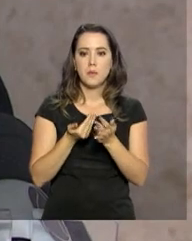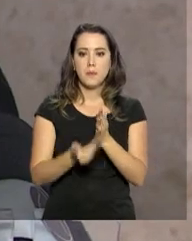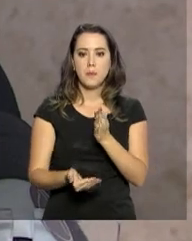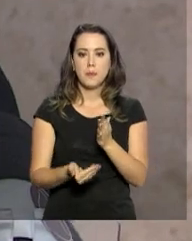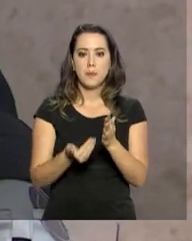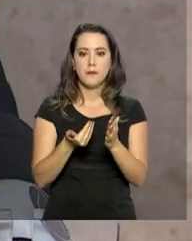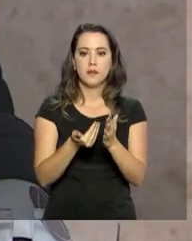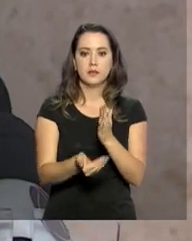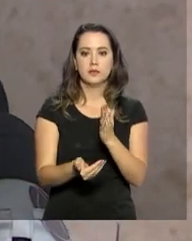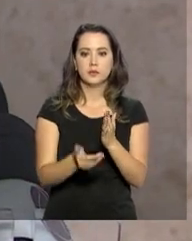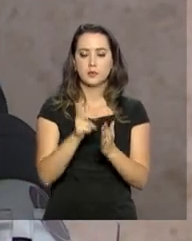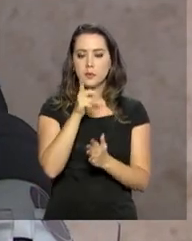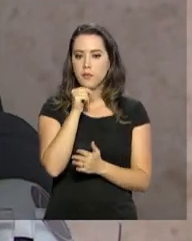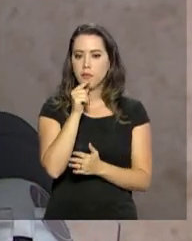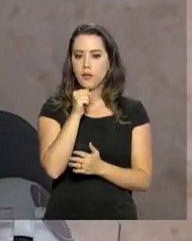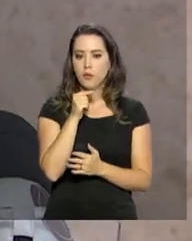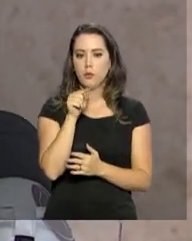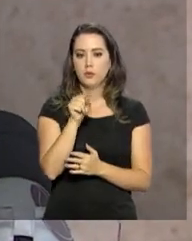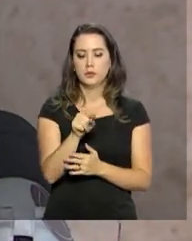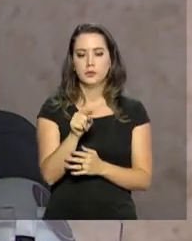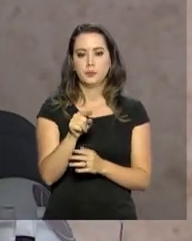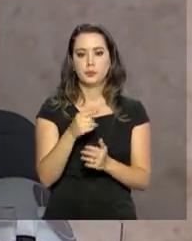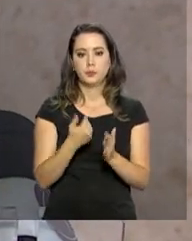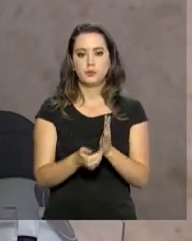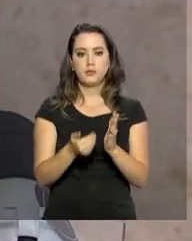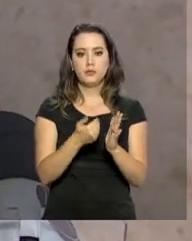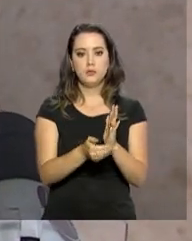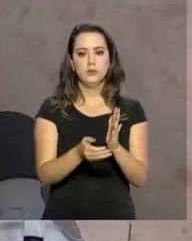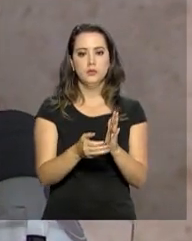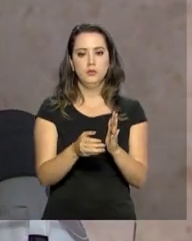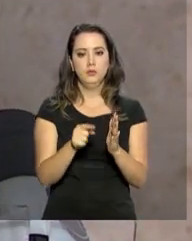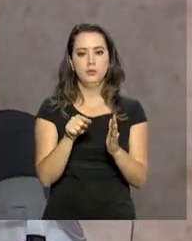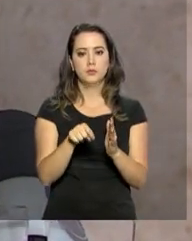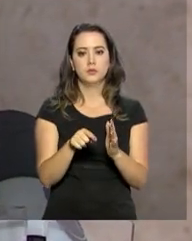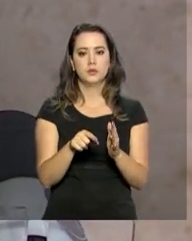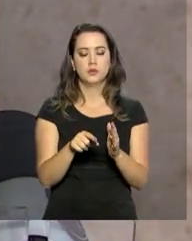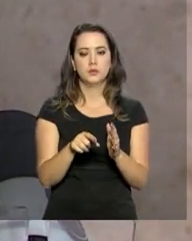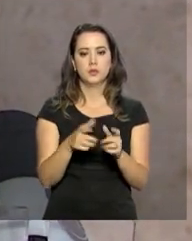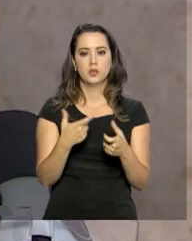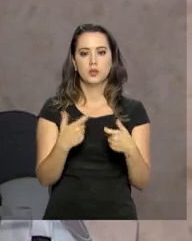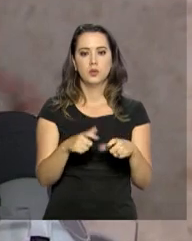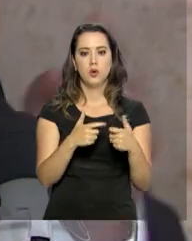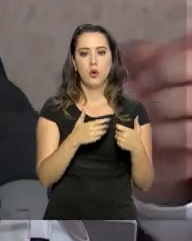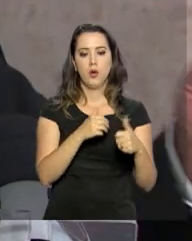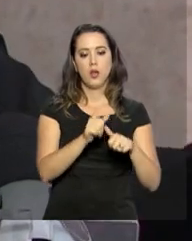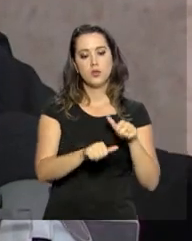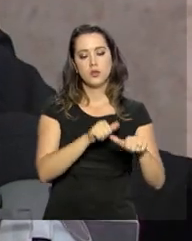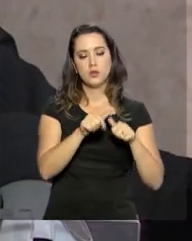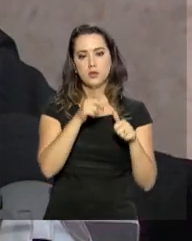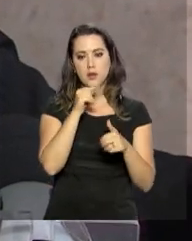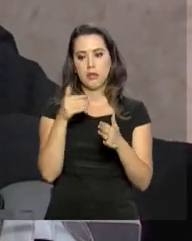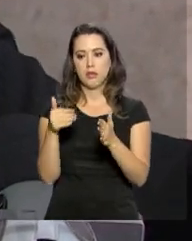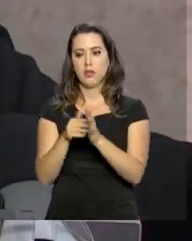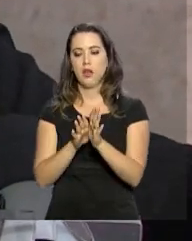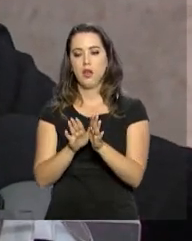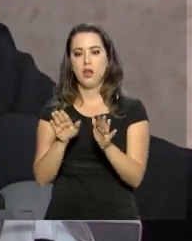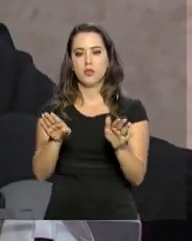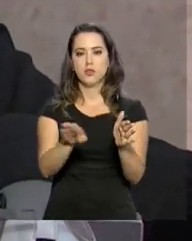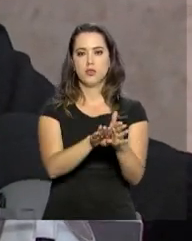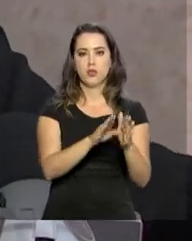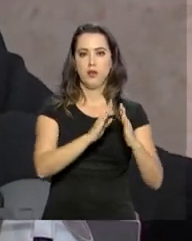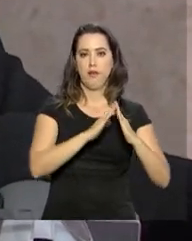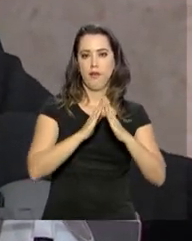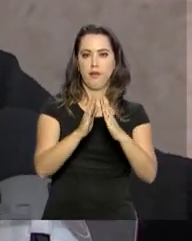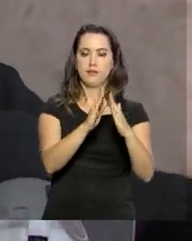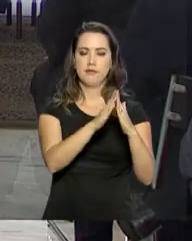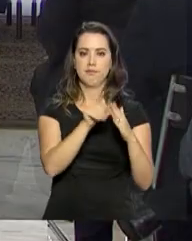de água já da estação de tratamento até a linha final até o